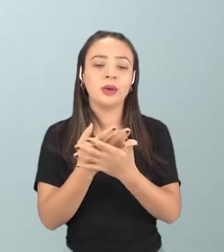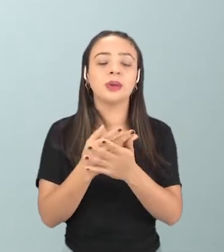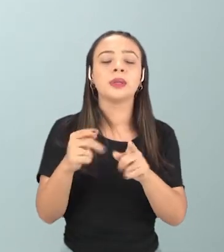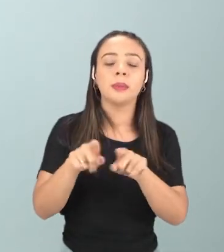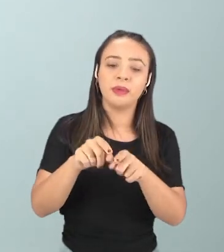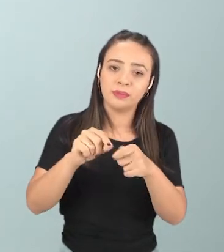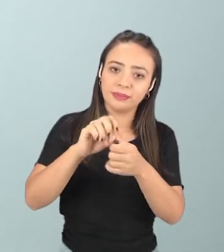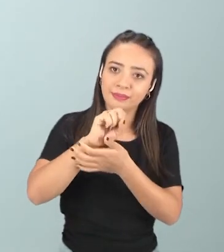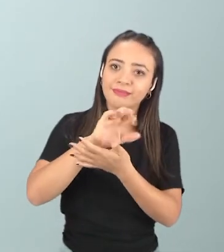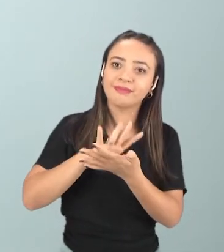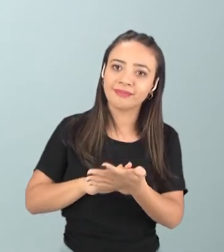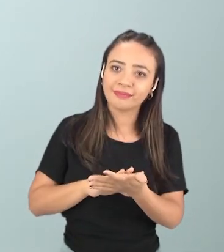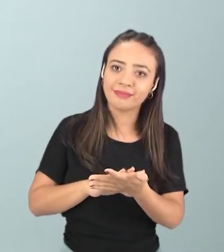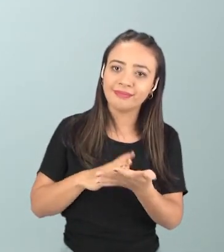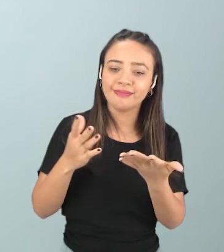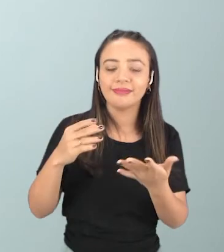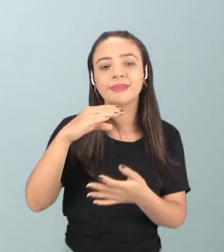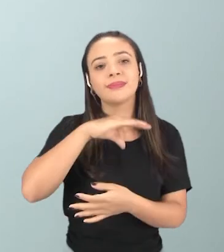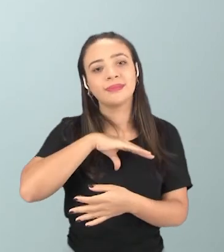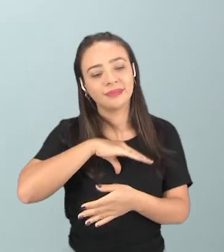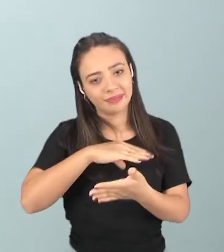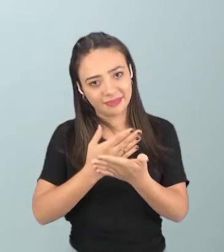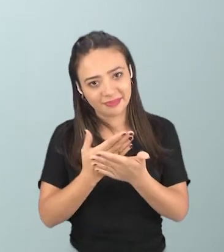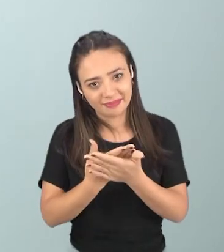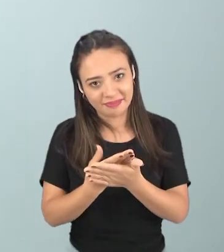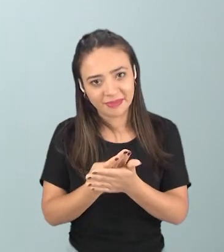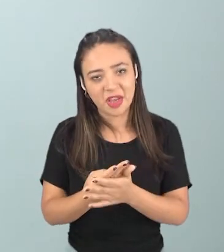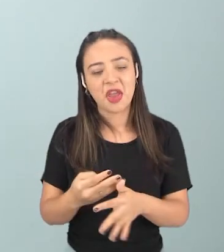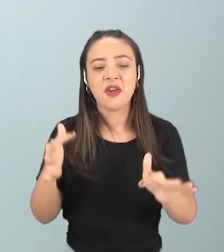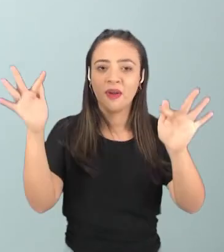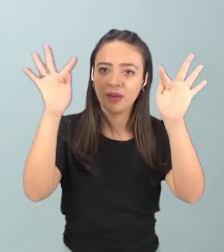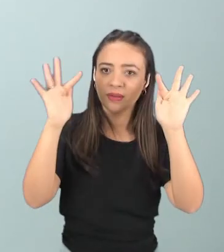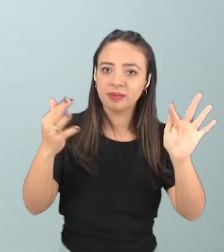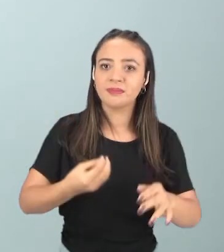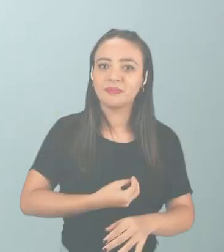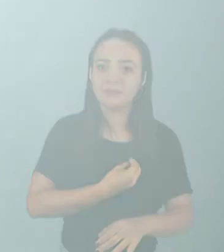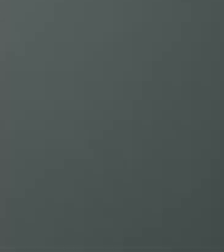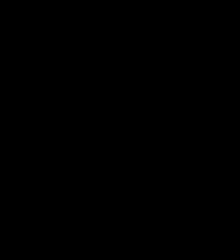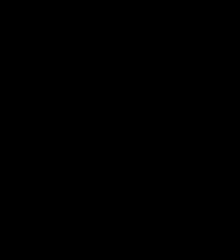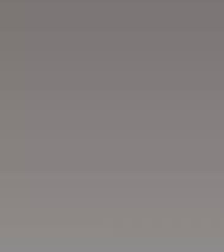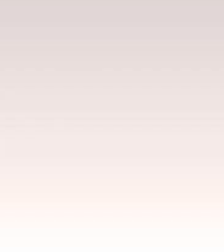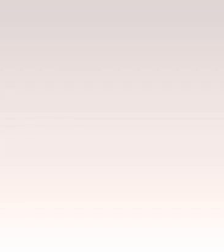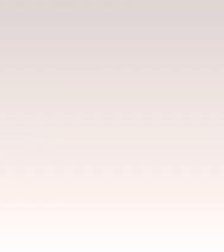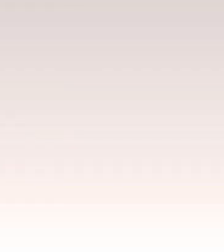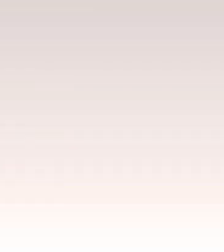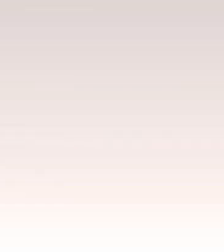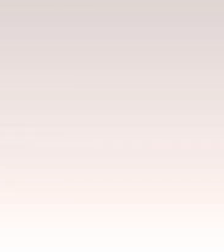atividades. Essa é mais uma aula de língua portuguesa e eu fico muito feliz em tê-los aqui hoje, tá?